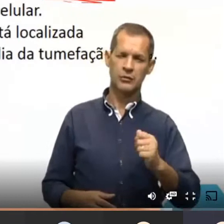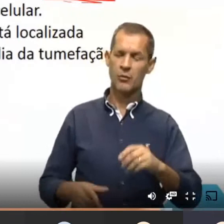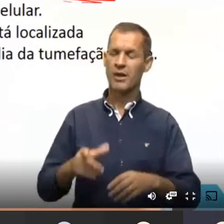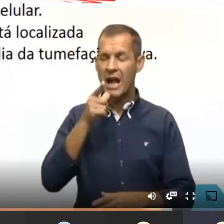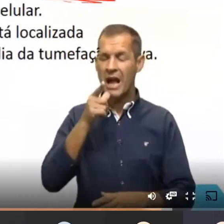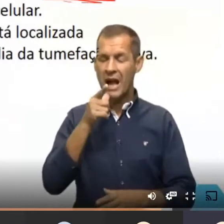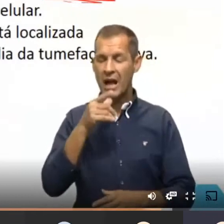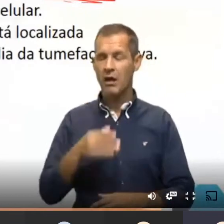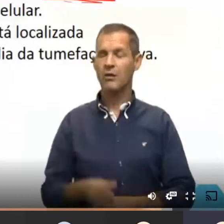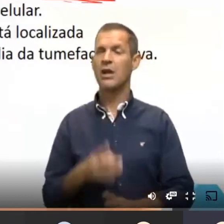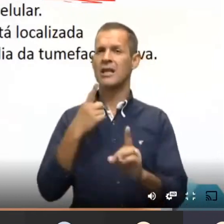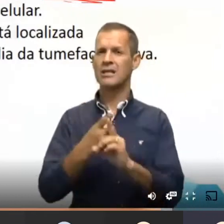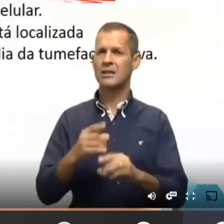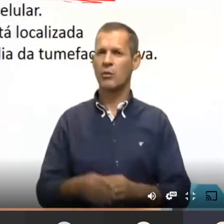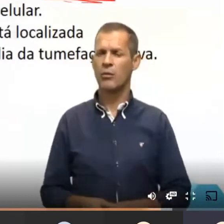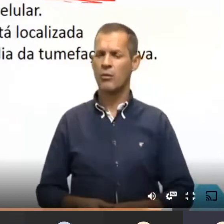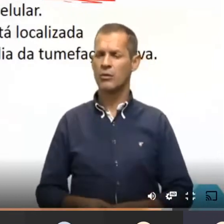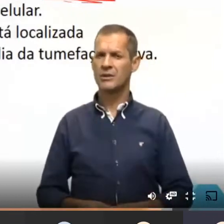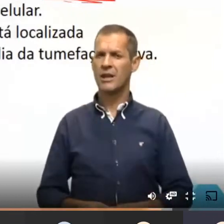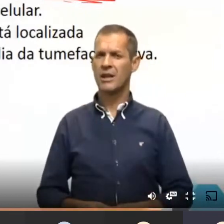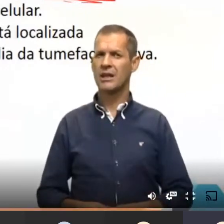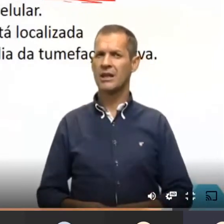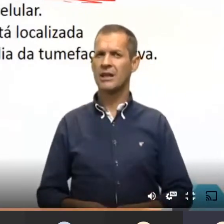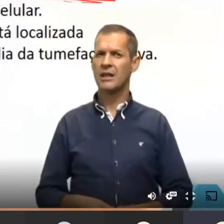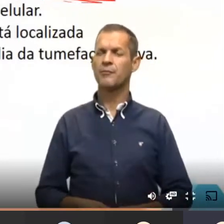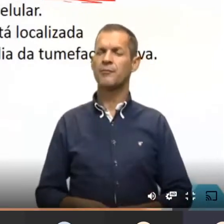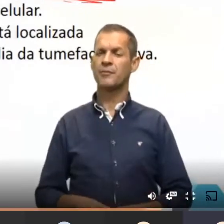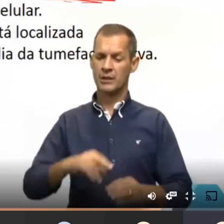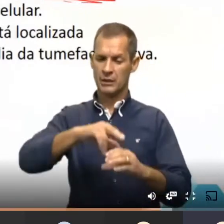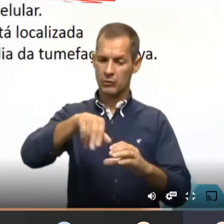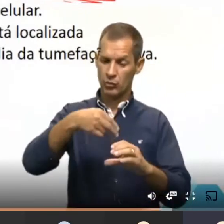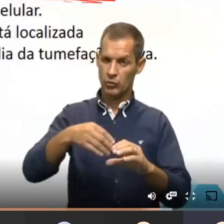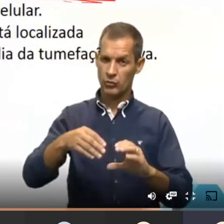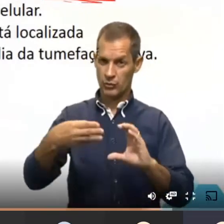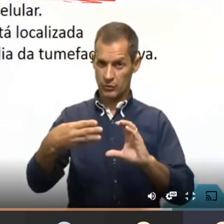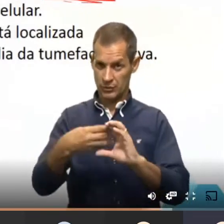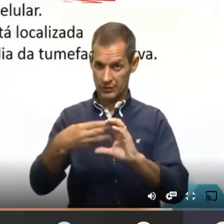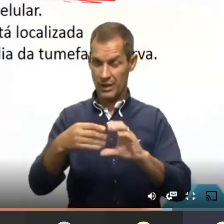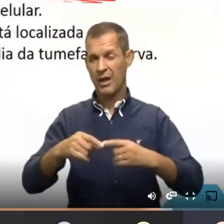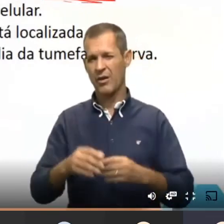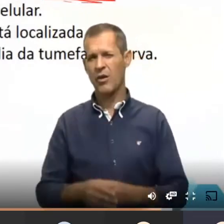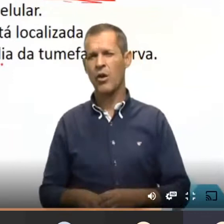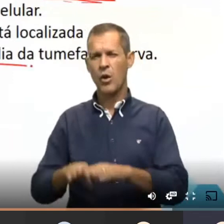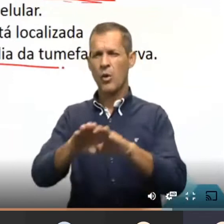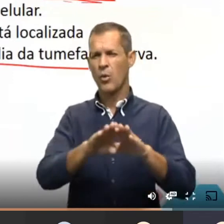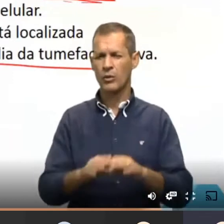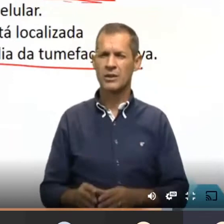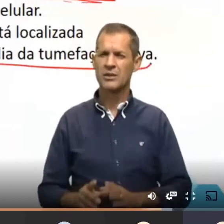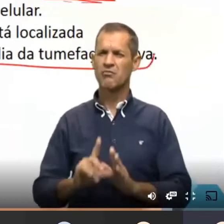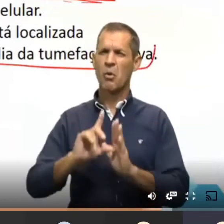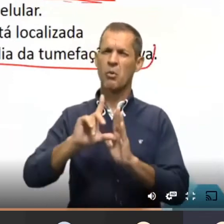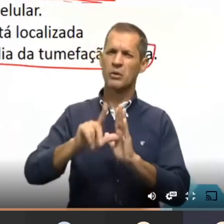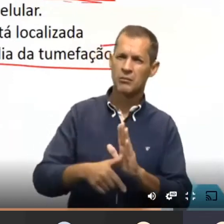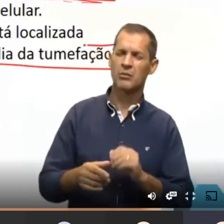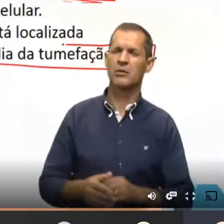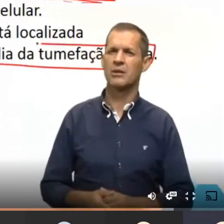água acumulada localiza-se em compartimentos no citoplasma da célula. Ela é uma fase